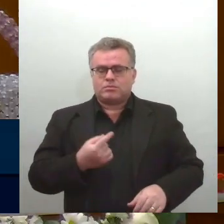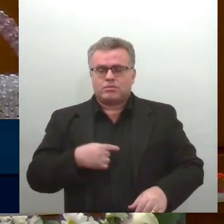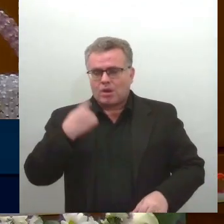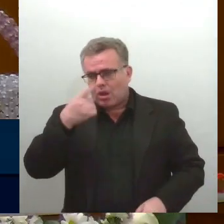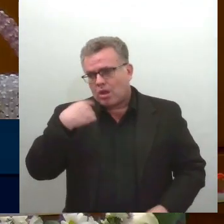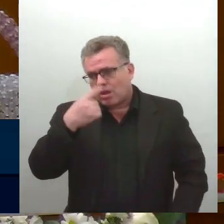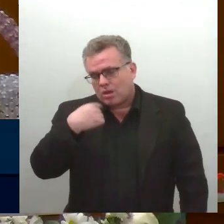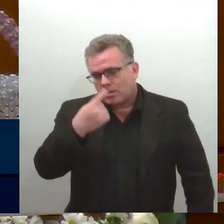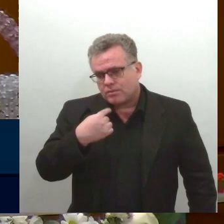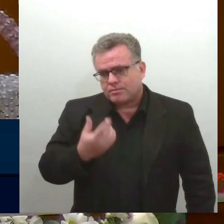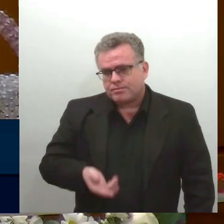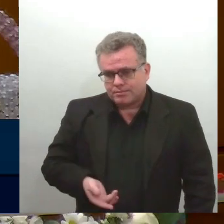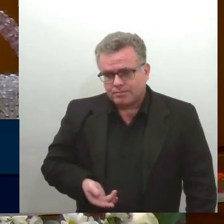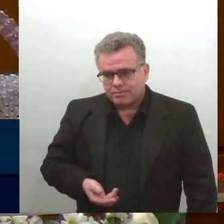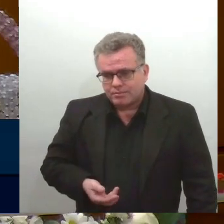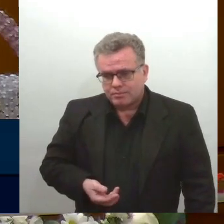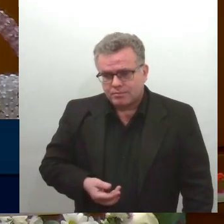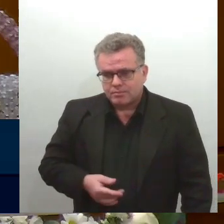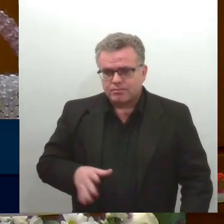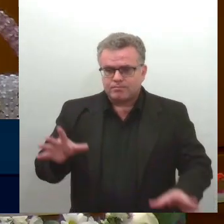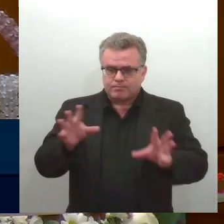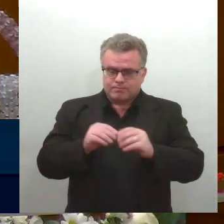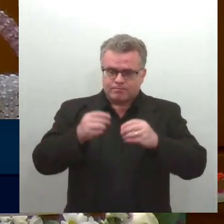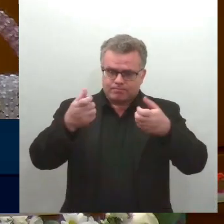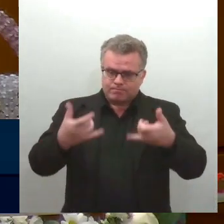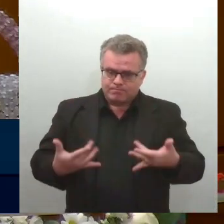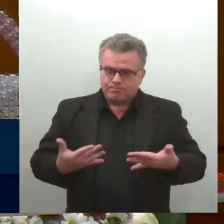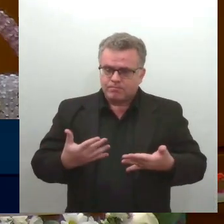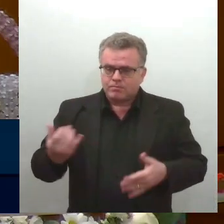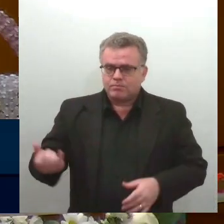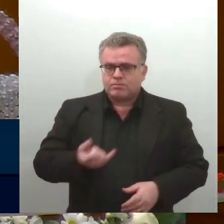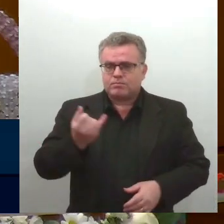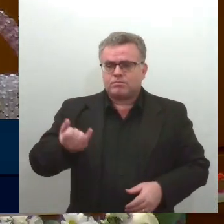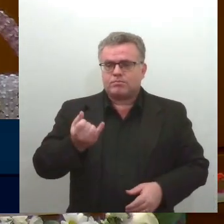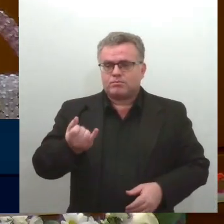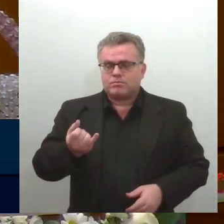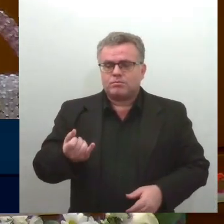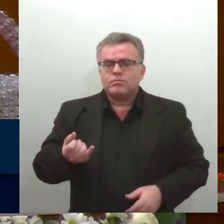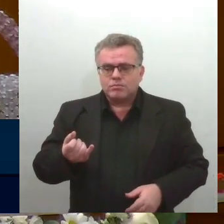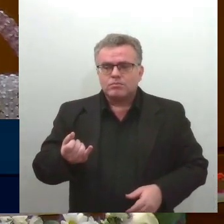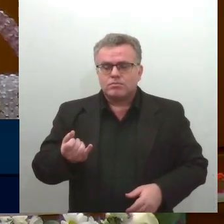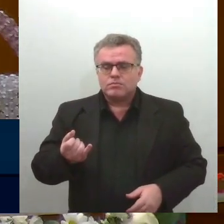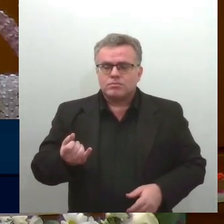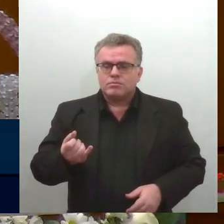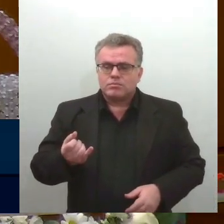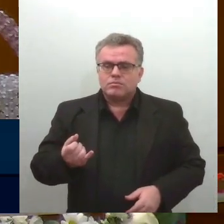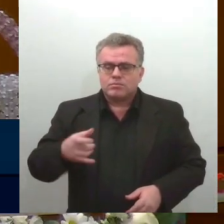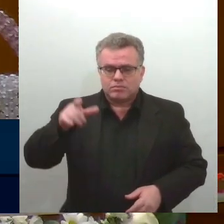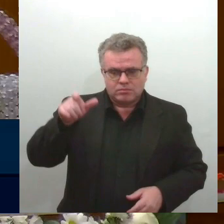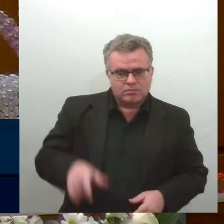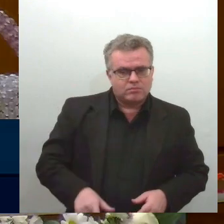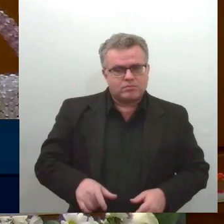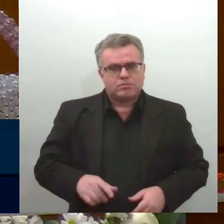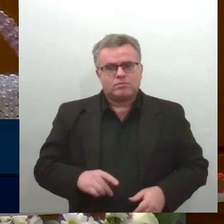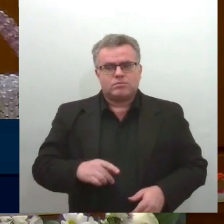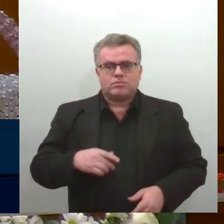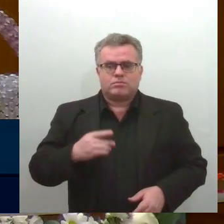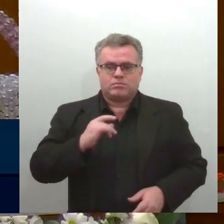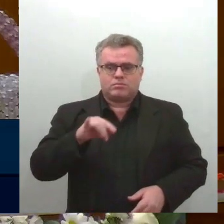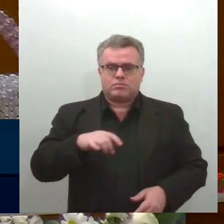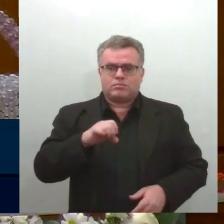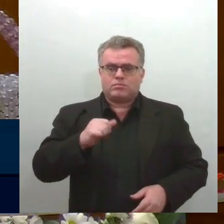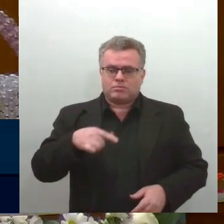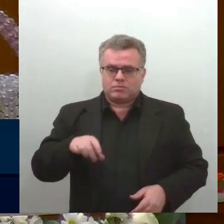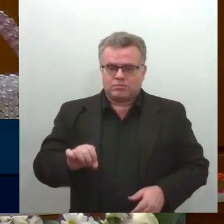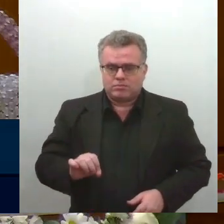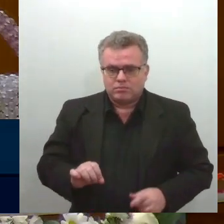inteiros, lembrando de episódios que fazem com que o nome de João de Barros esteja inscrito na